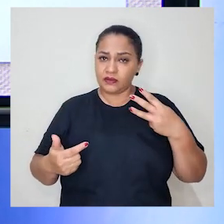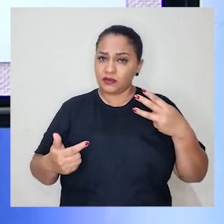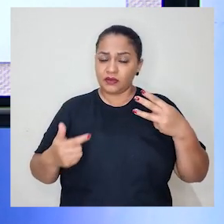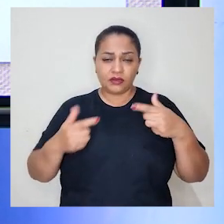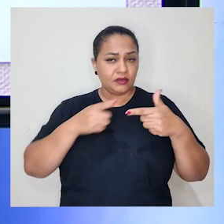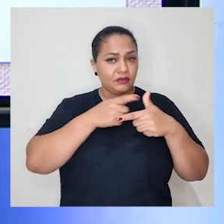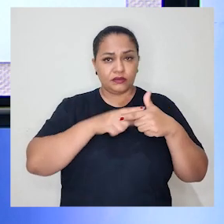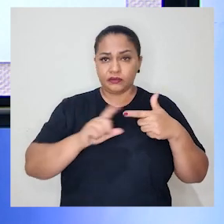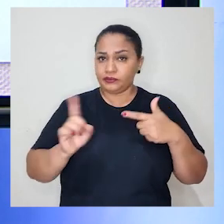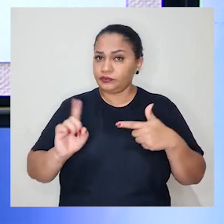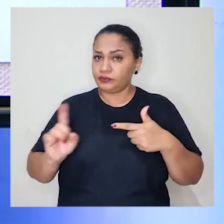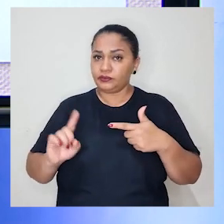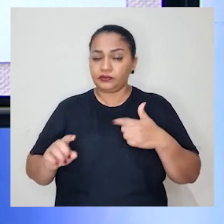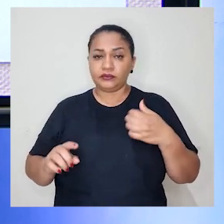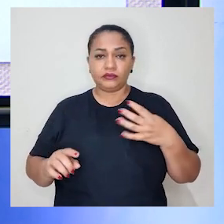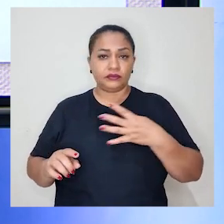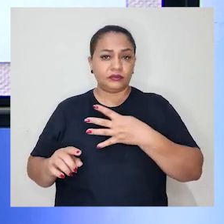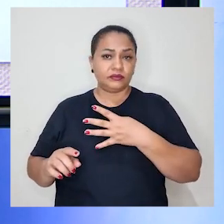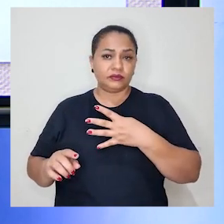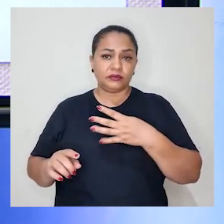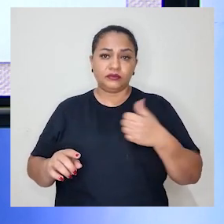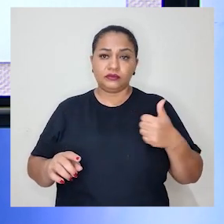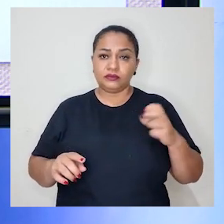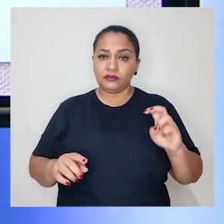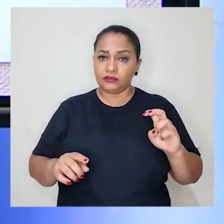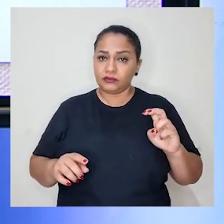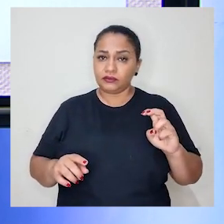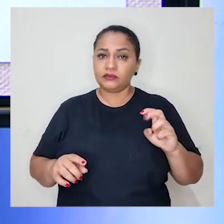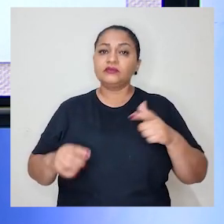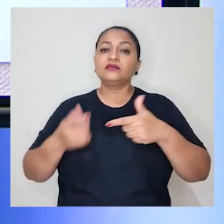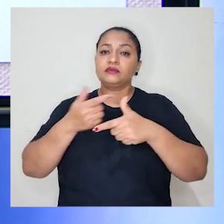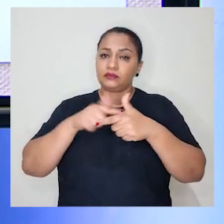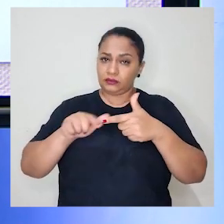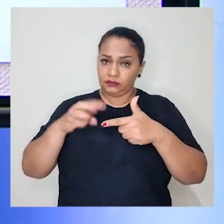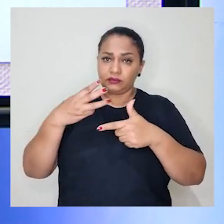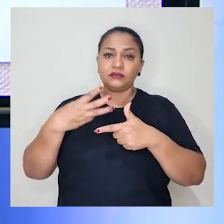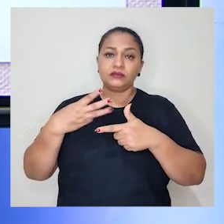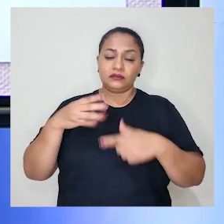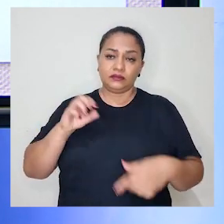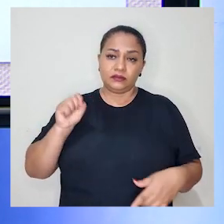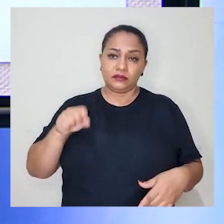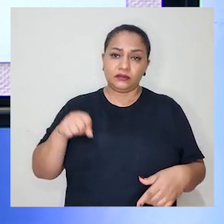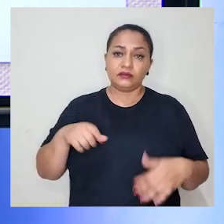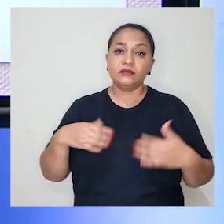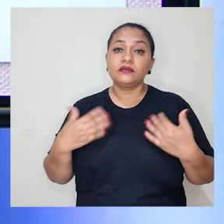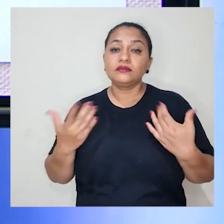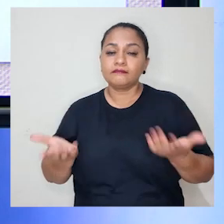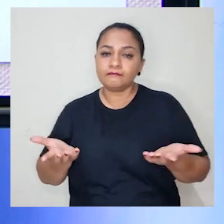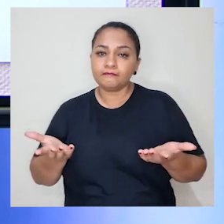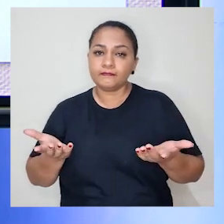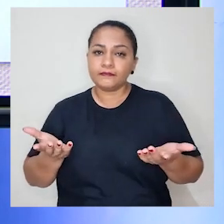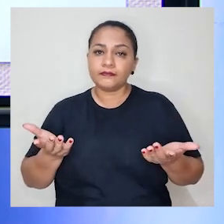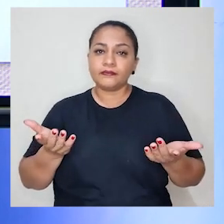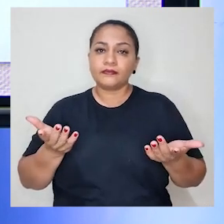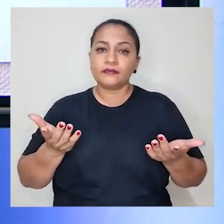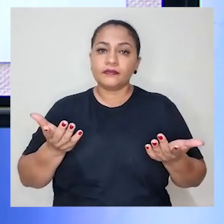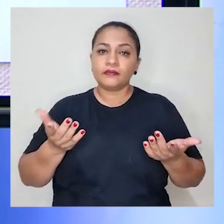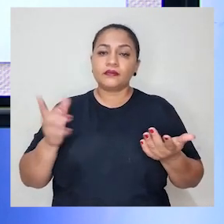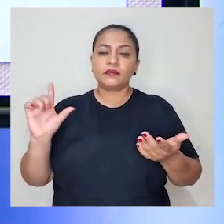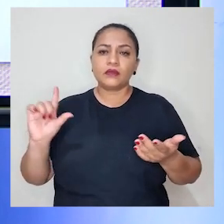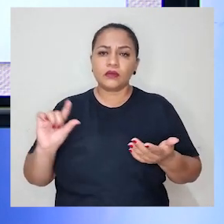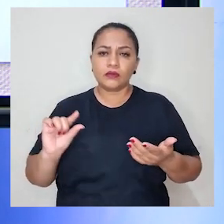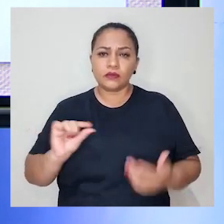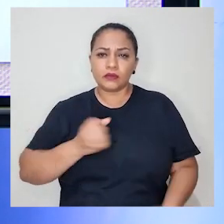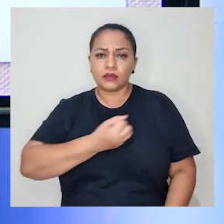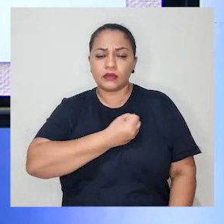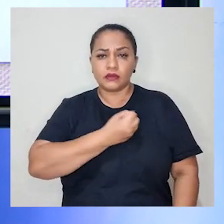13 não divide, por 4 vai ficar 15. 15 divide por 3. Então, o